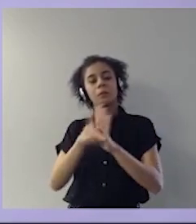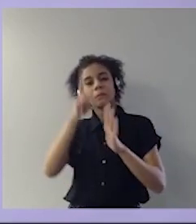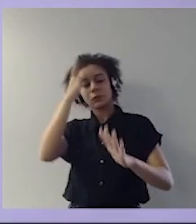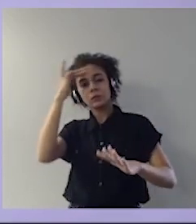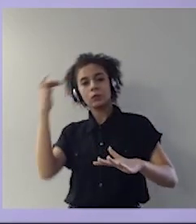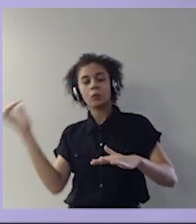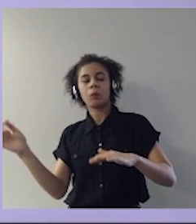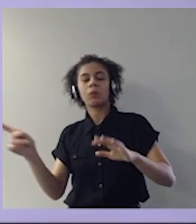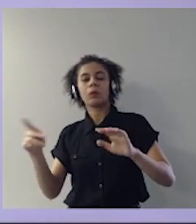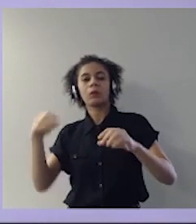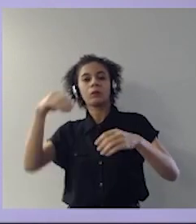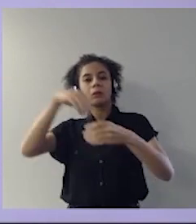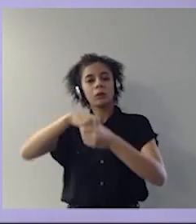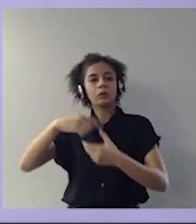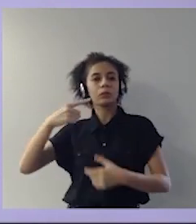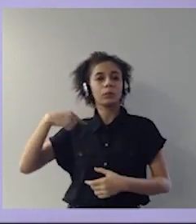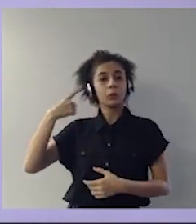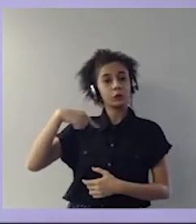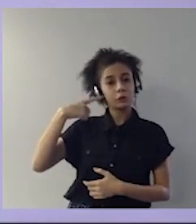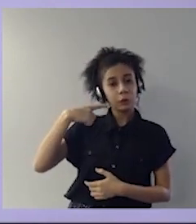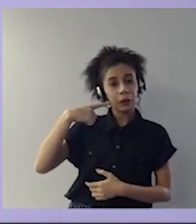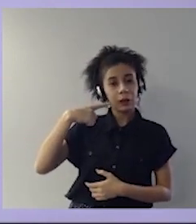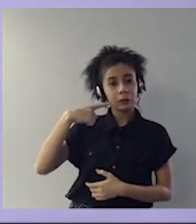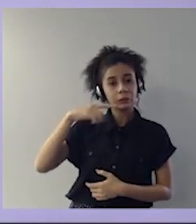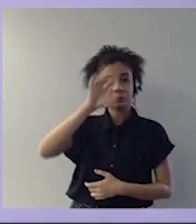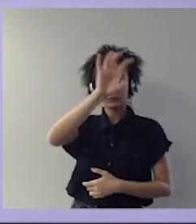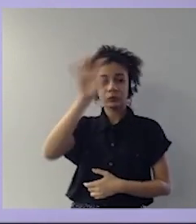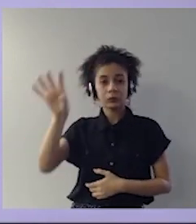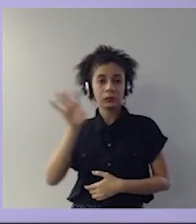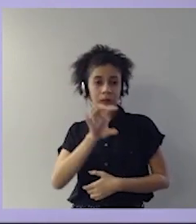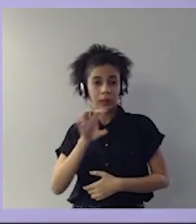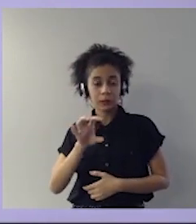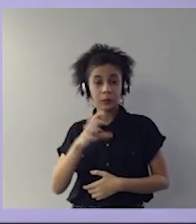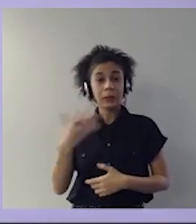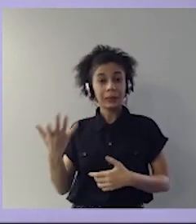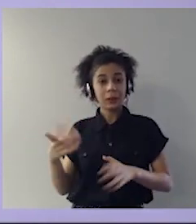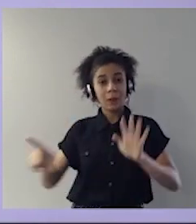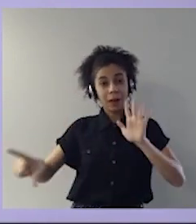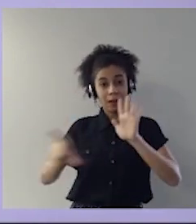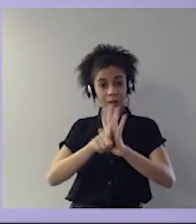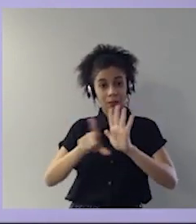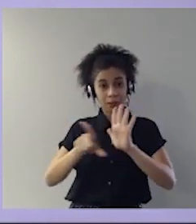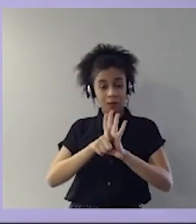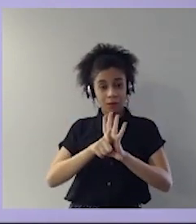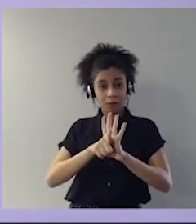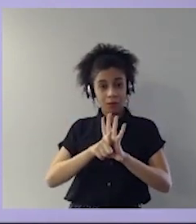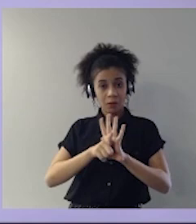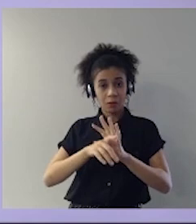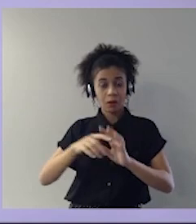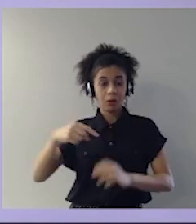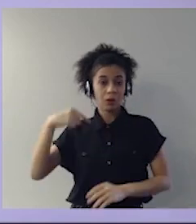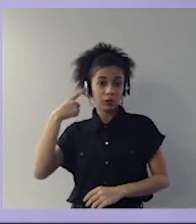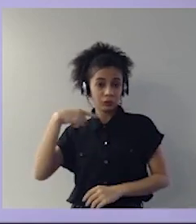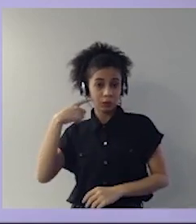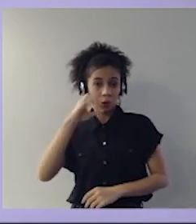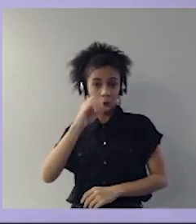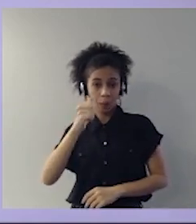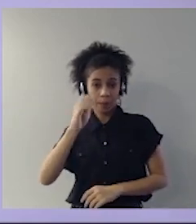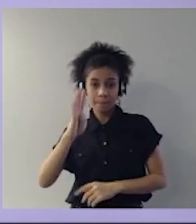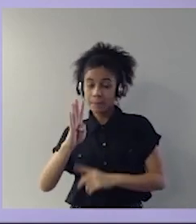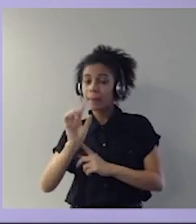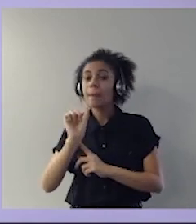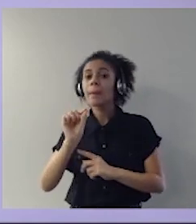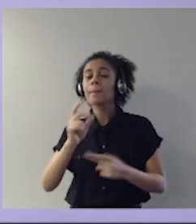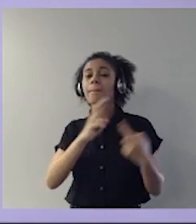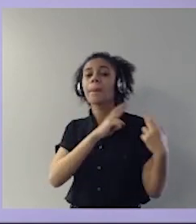advogado. Ou seja, o advogado, no Estatuto da Ordem dos Advogados do Brasil, tem uma função, sim, uma função de